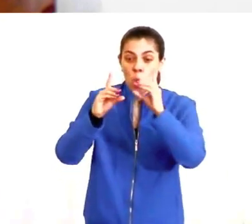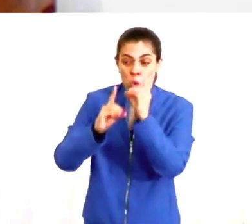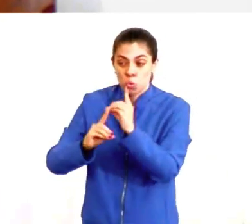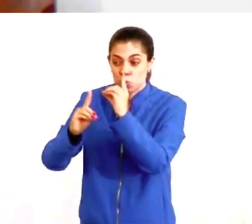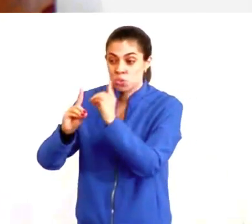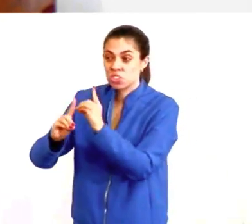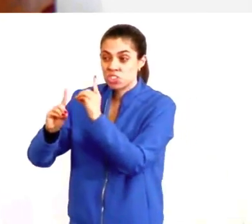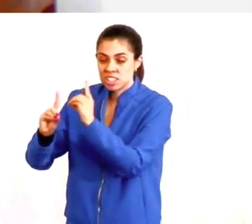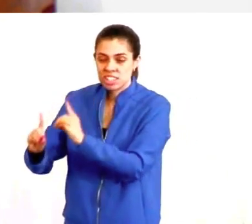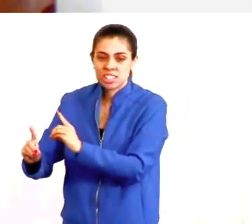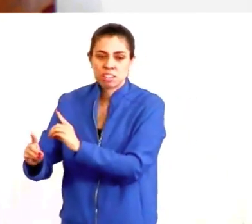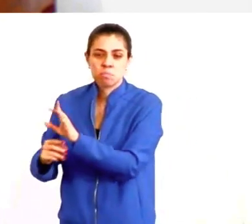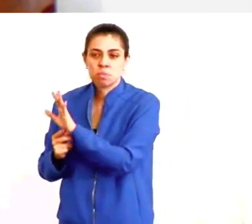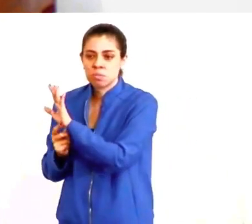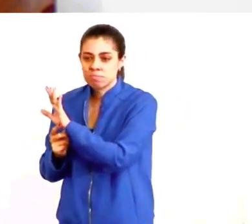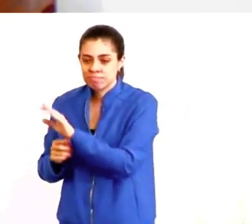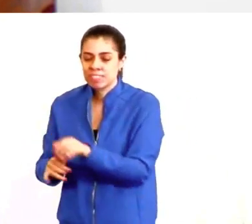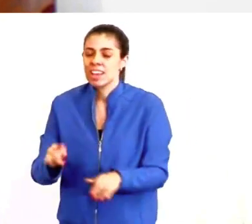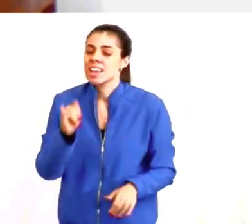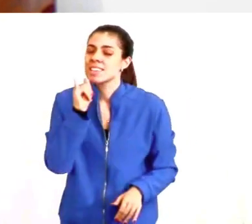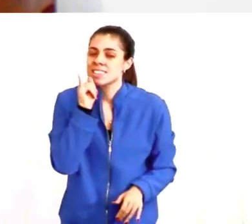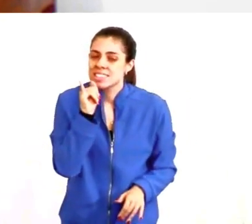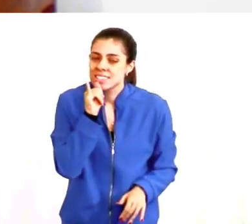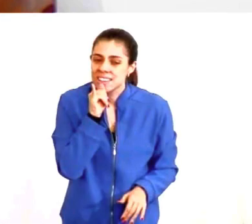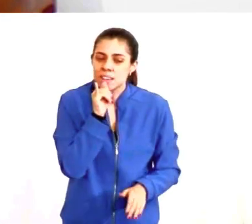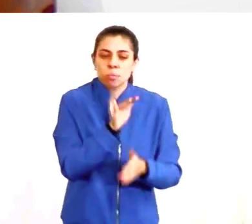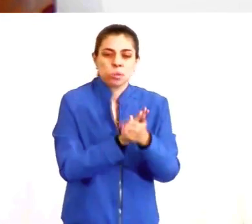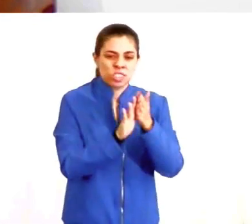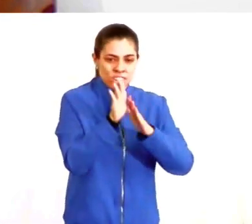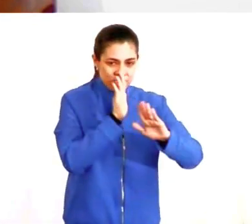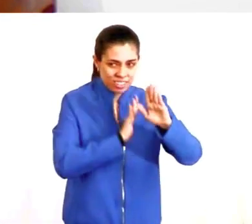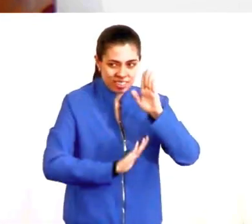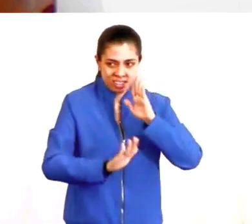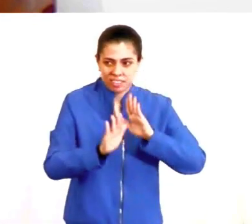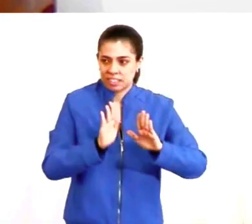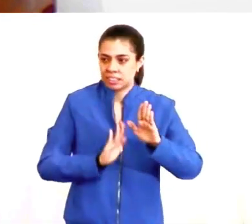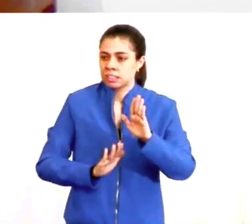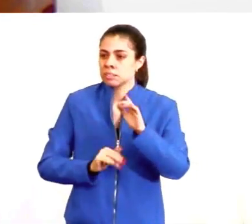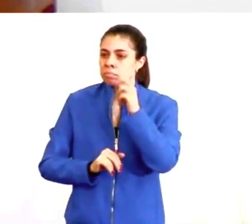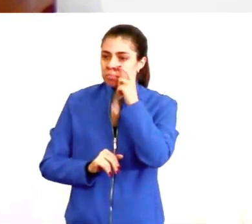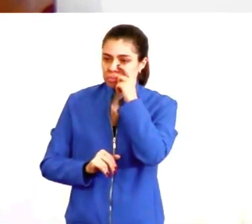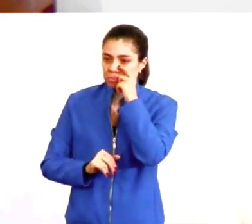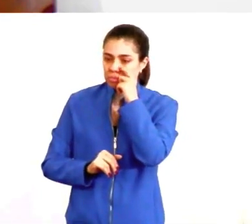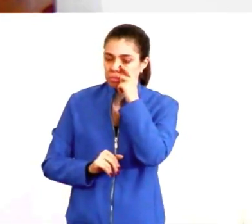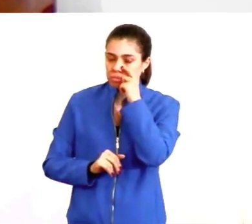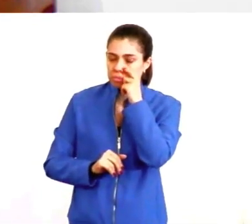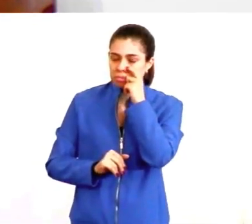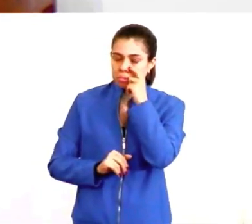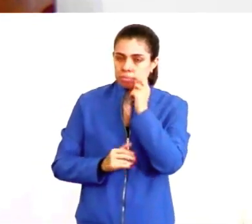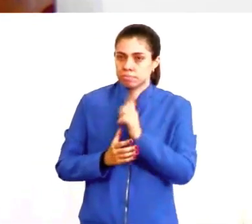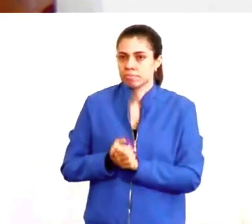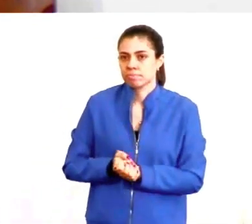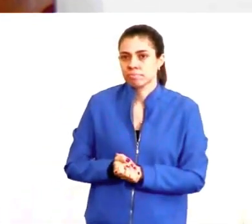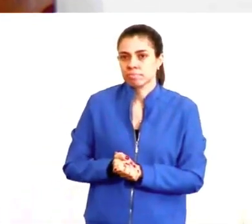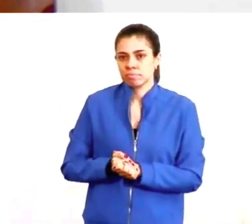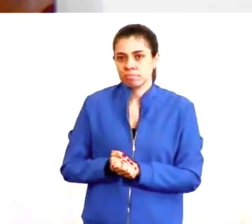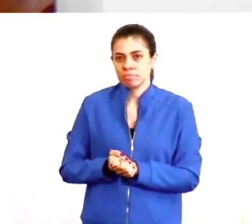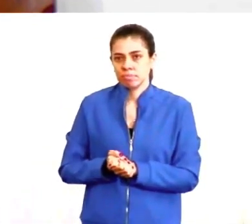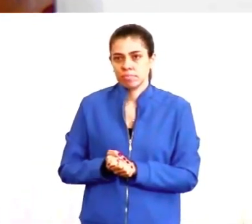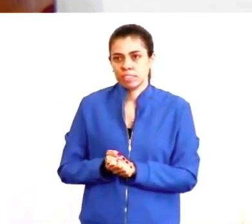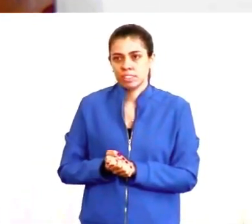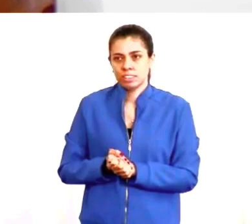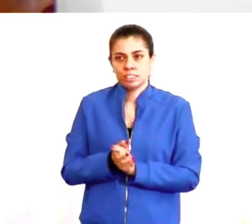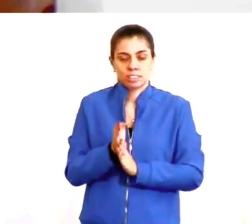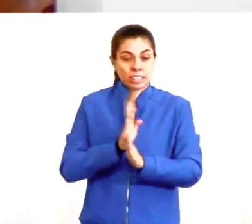primitiva nos deu as formas de adorar. A adoração se dá de maneira cultica de duas